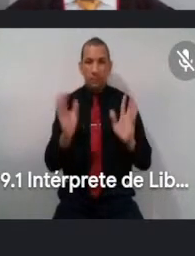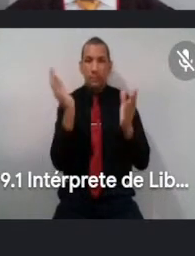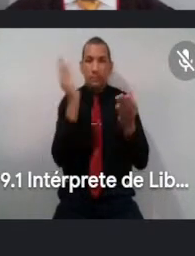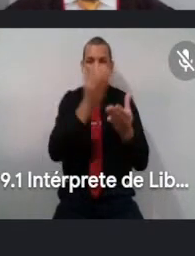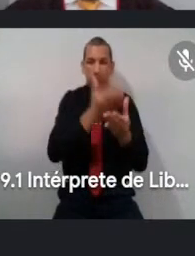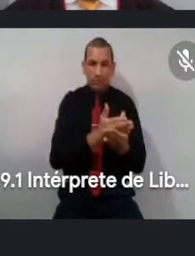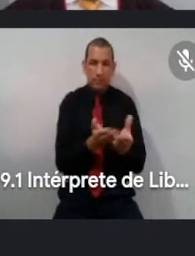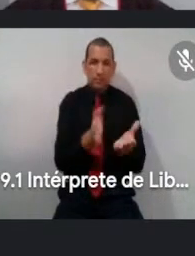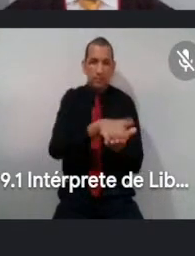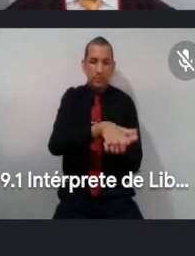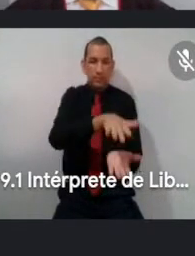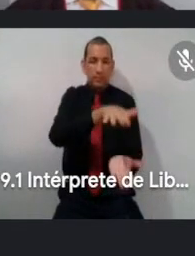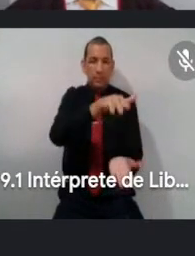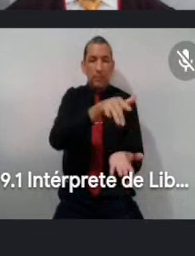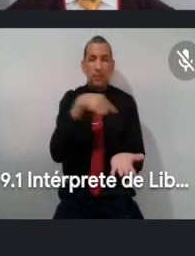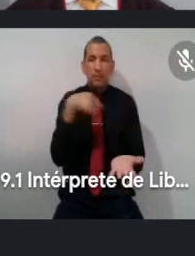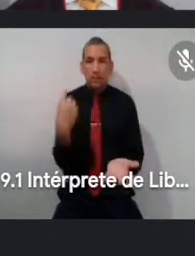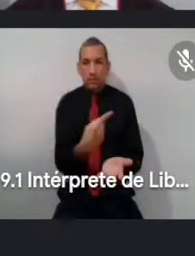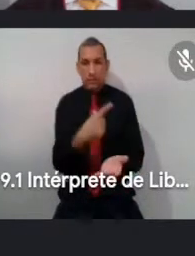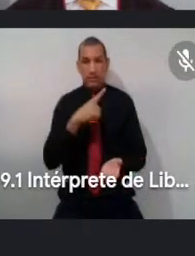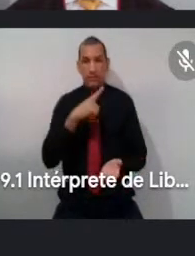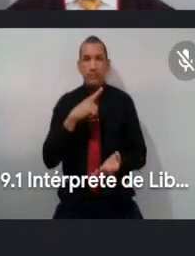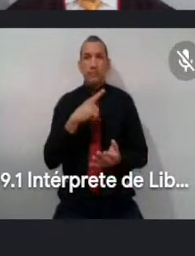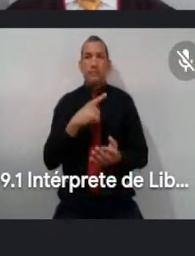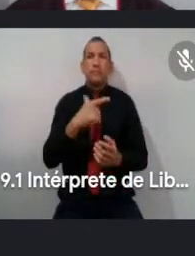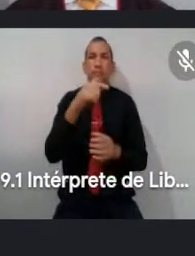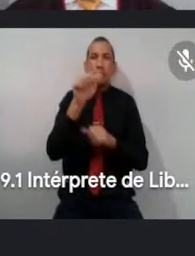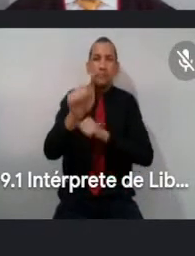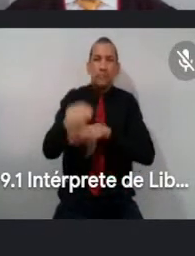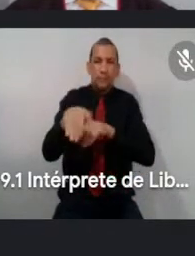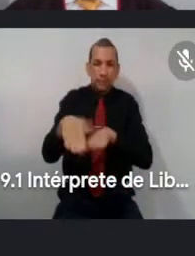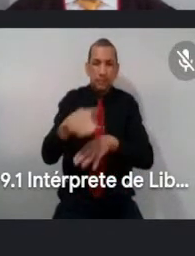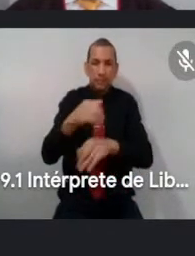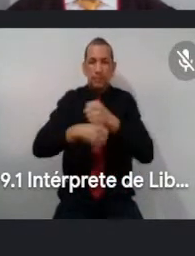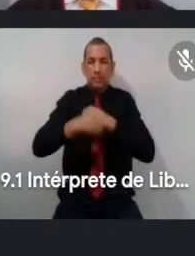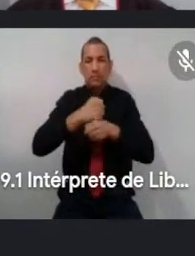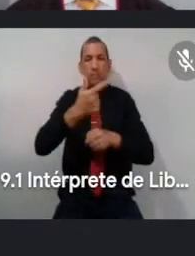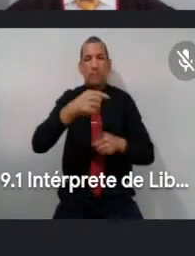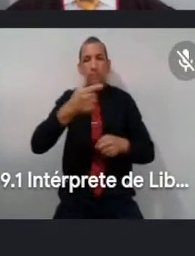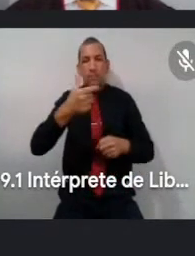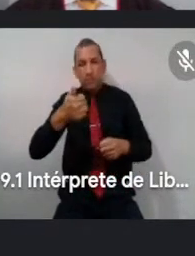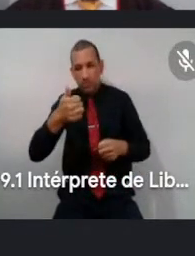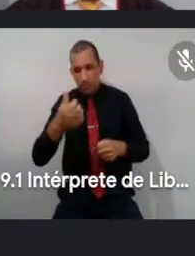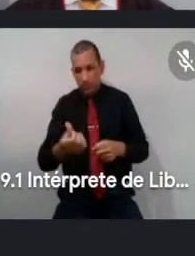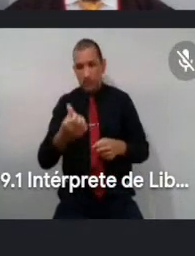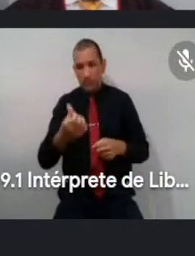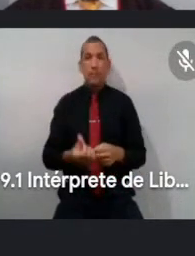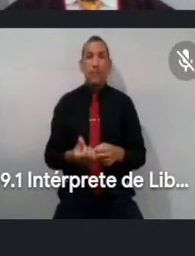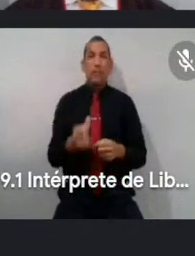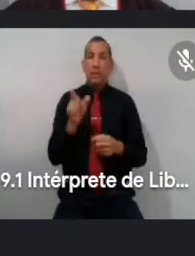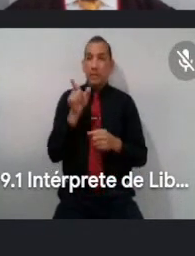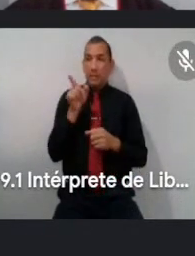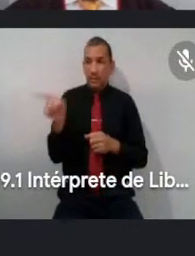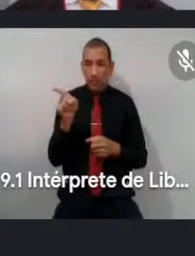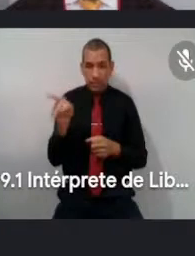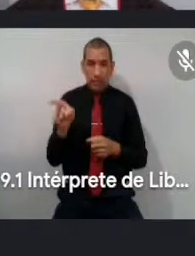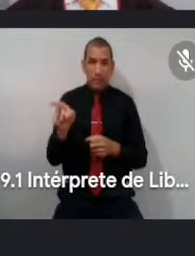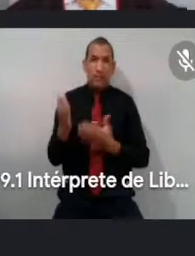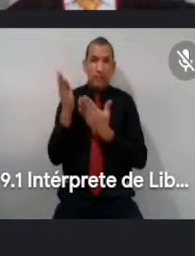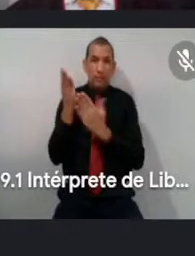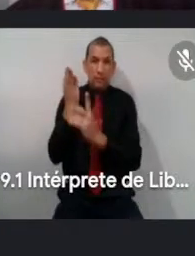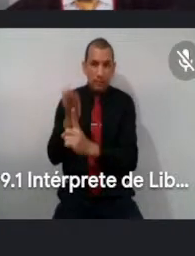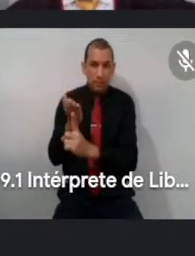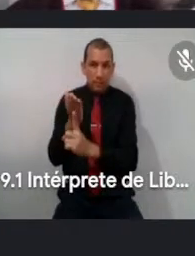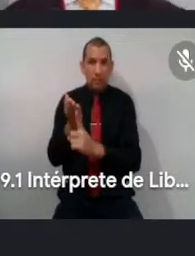autos é nós temos que em setembro de 2016 em pleno período eleitoral o réu vaga do